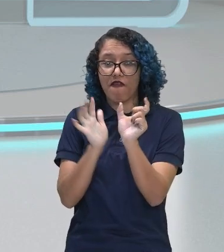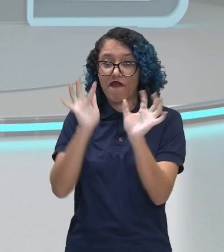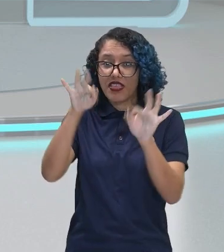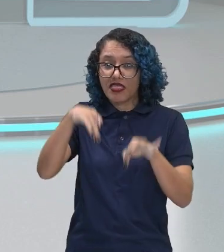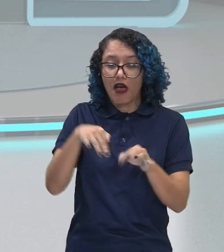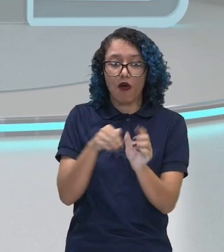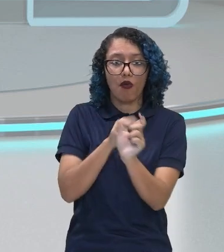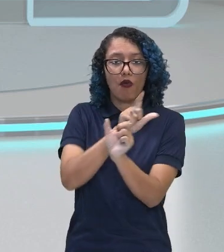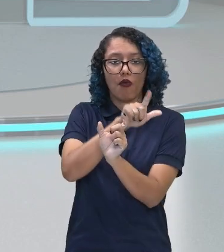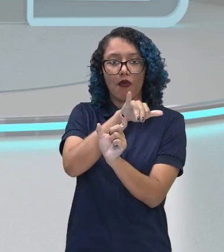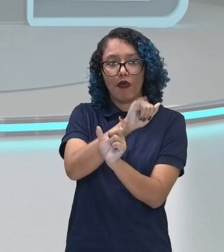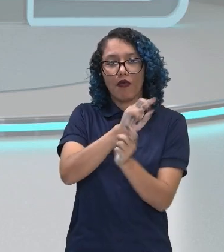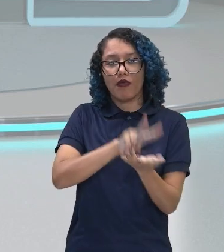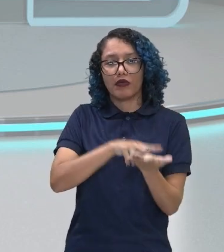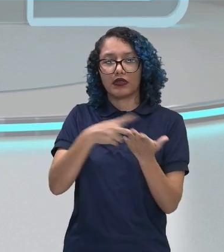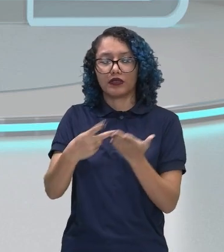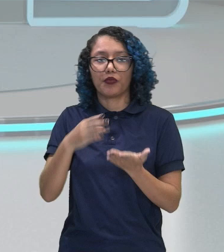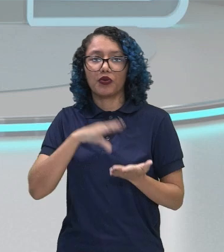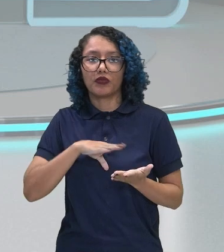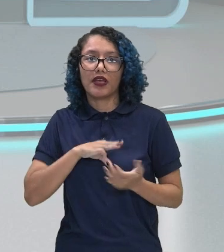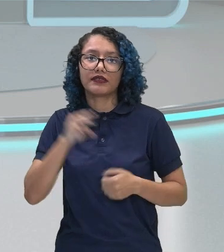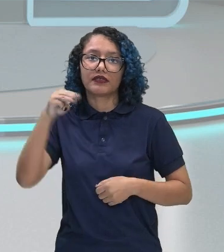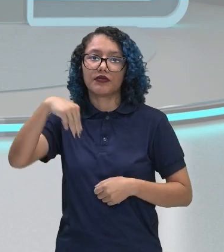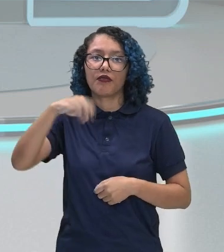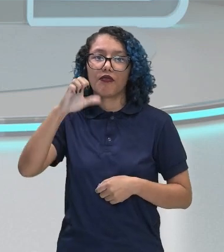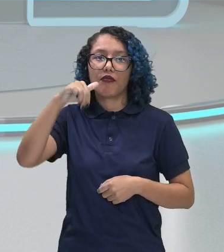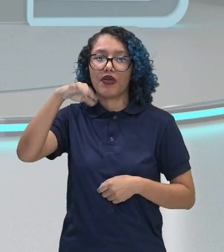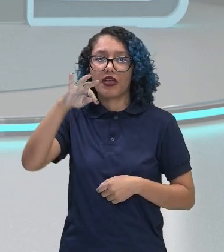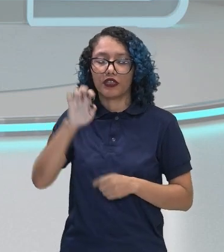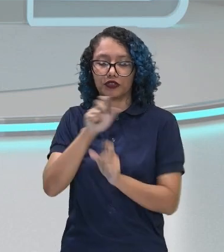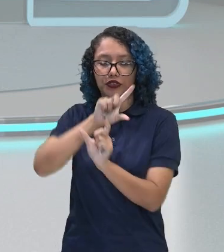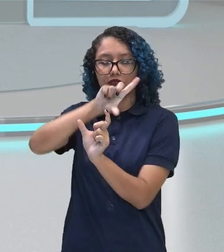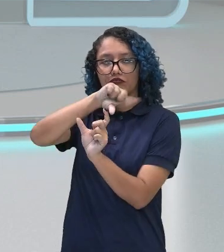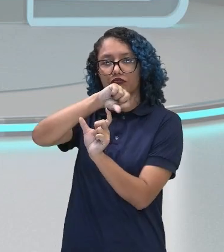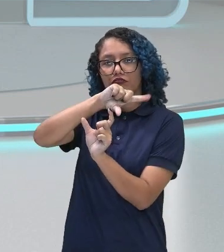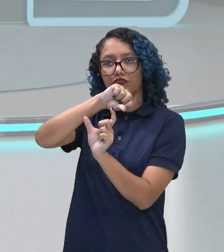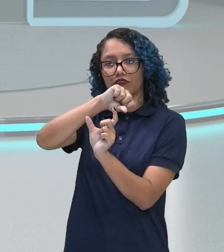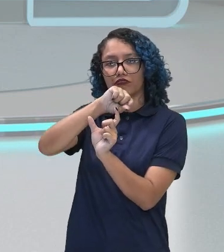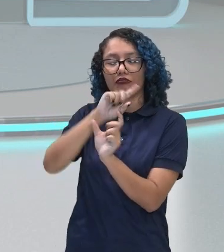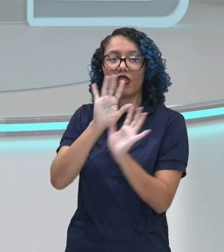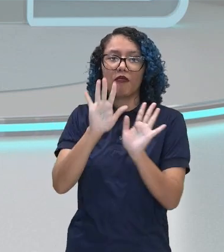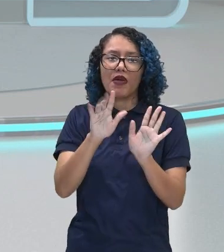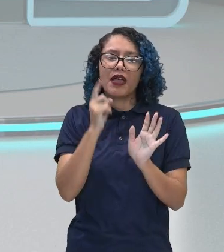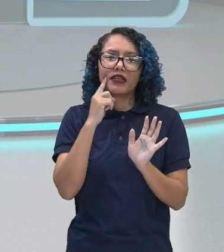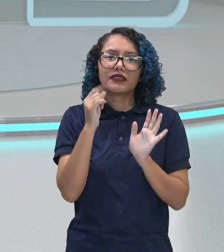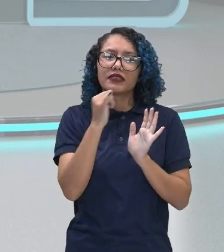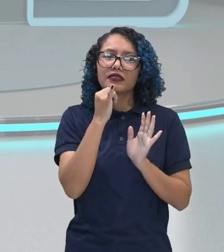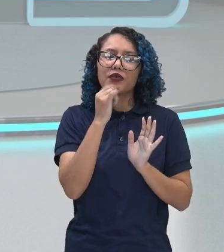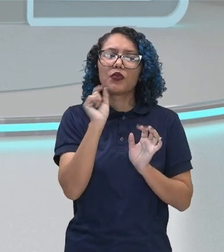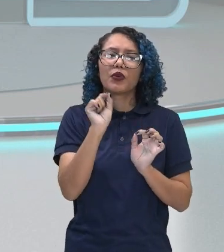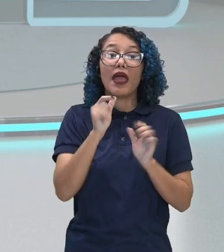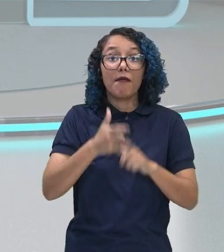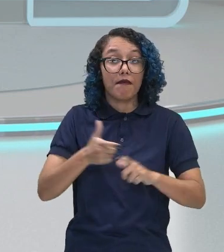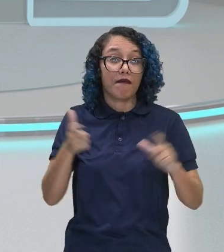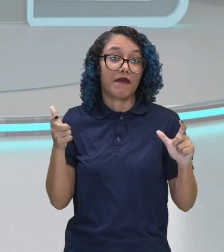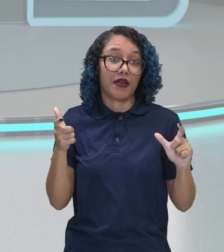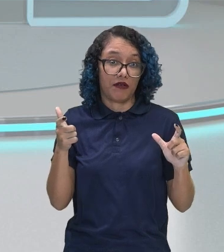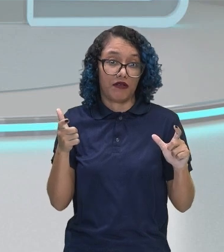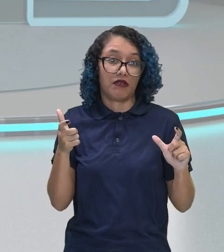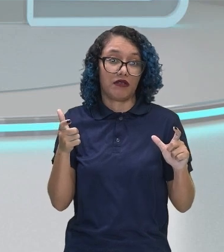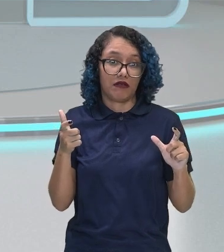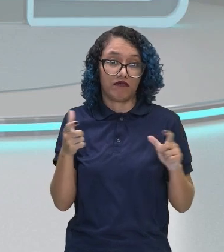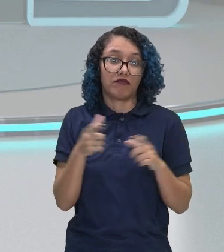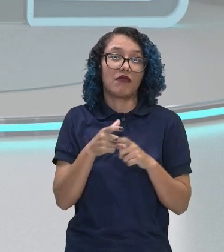tradução em mente. Reitero, esse exemplo aqui, tá? Isso que eu estou falando aqui é na maioria das vezes. A grande maioria